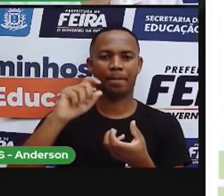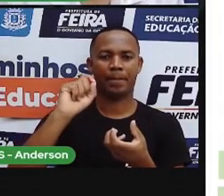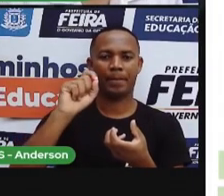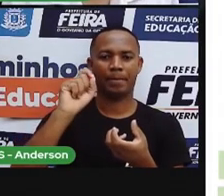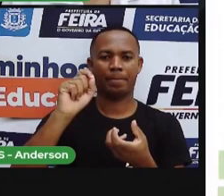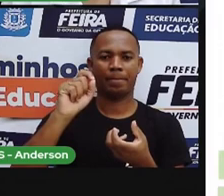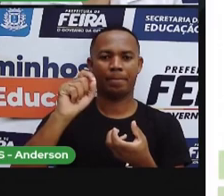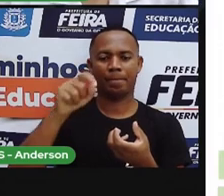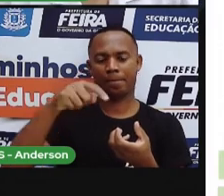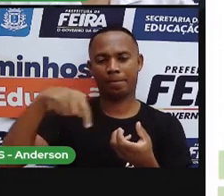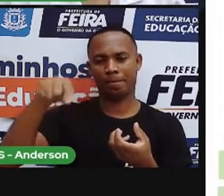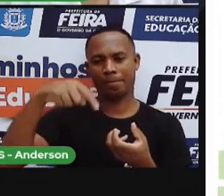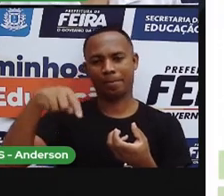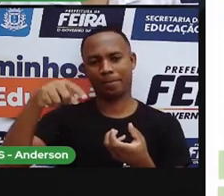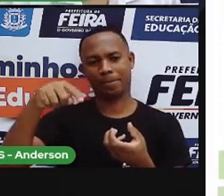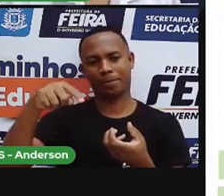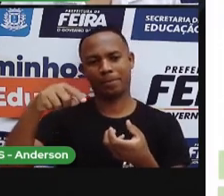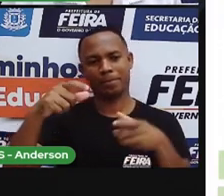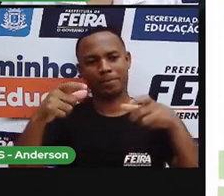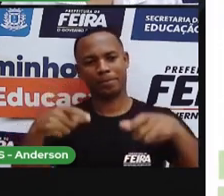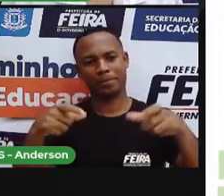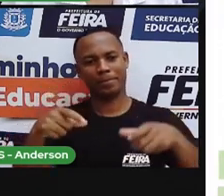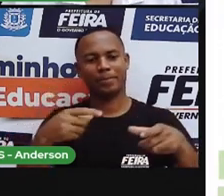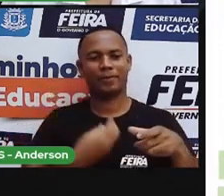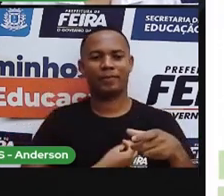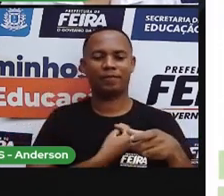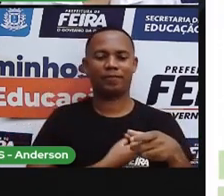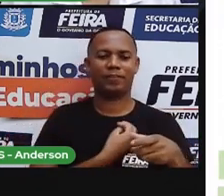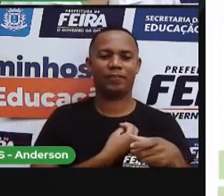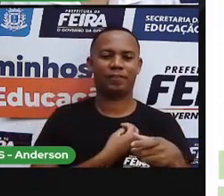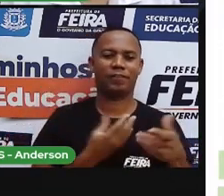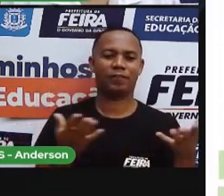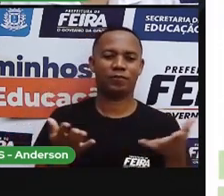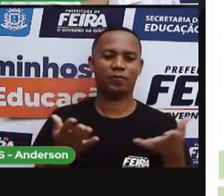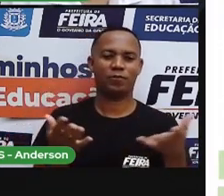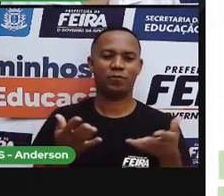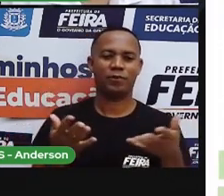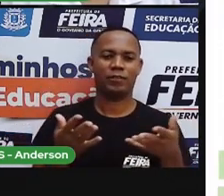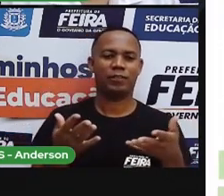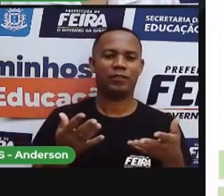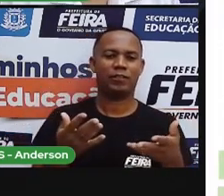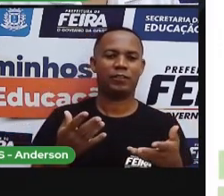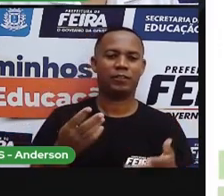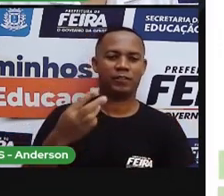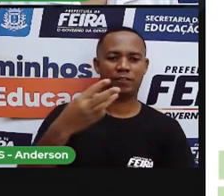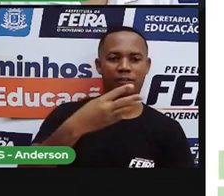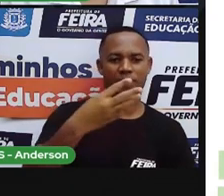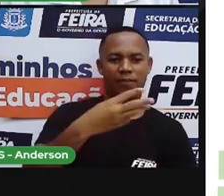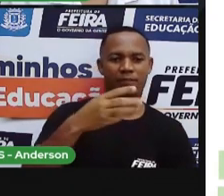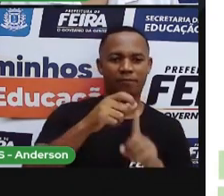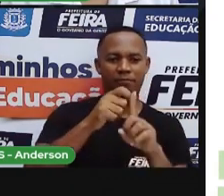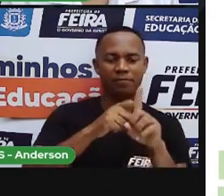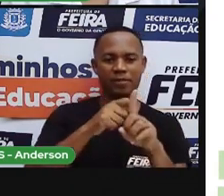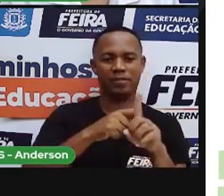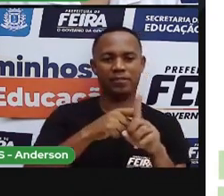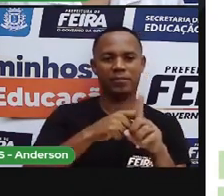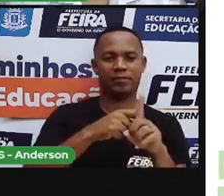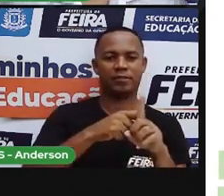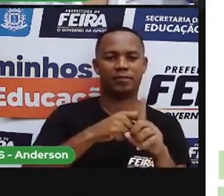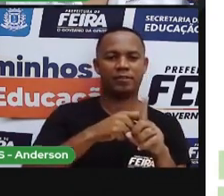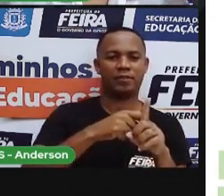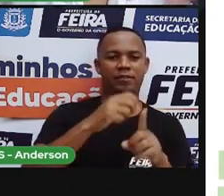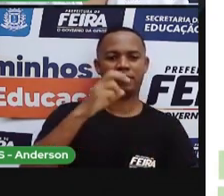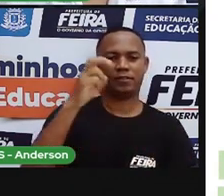de número 30, hoje, né? 3 do mês 5 de 2021, segunda-feira. Hoje,